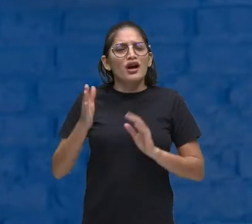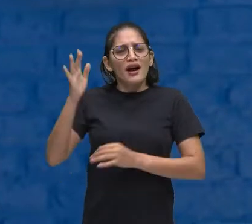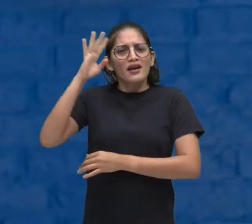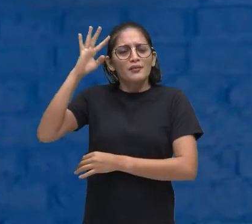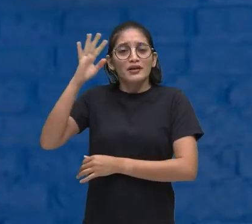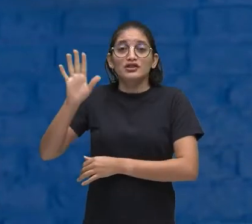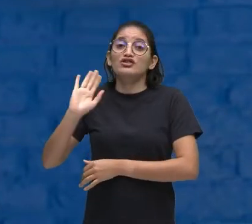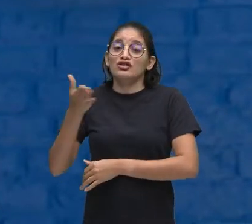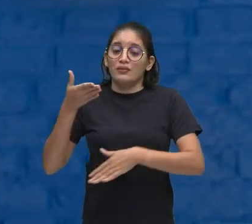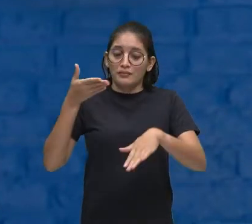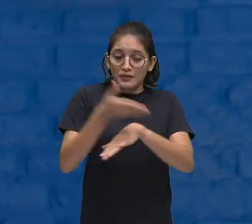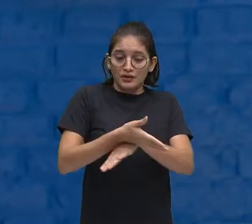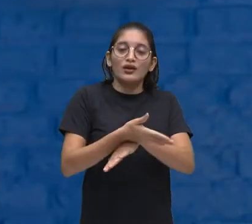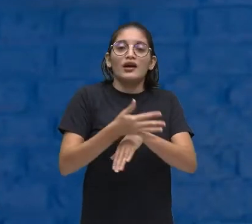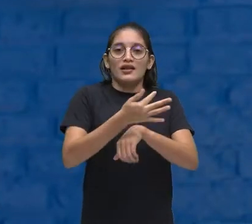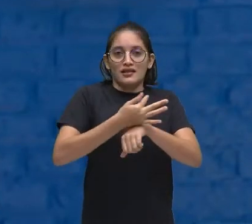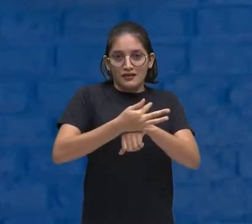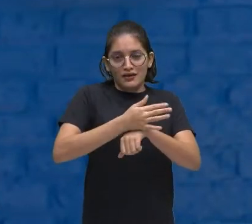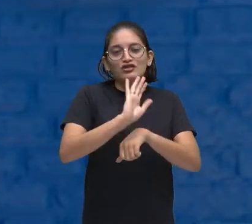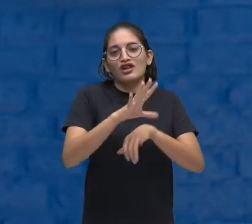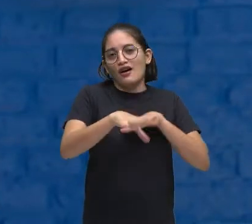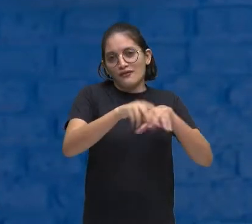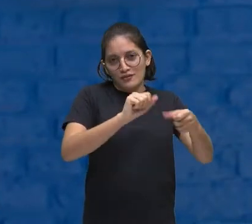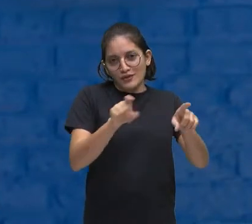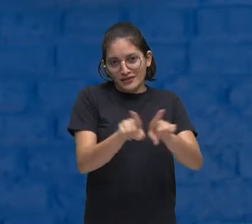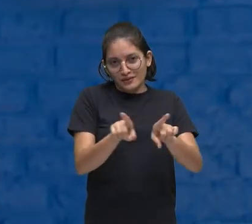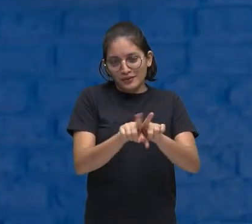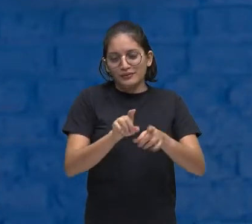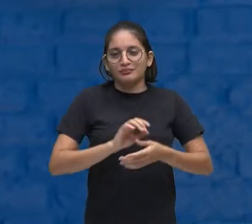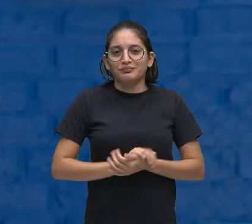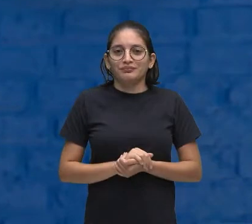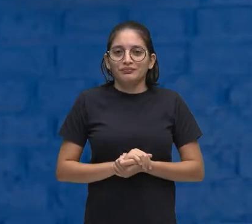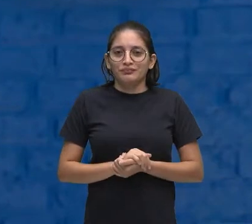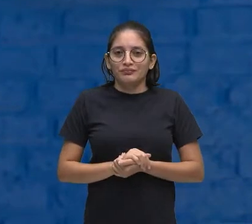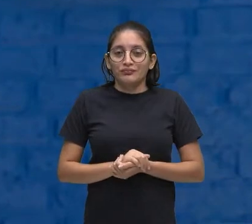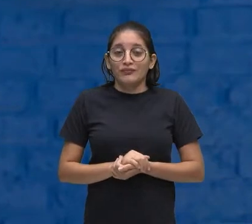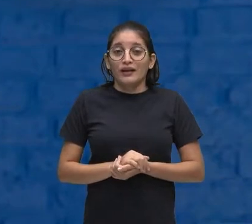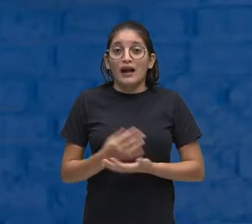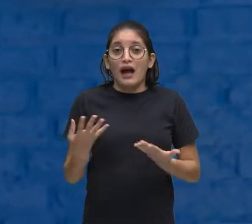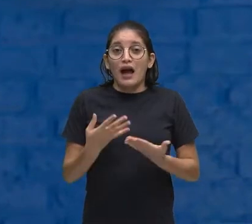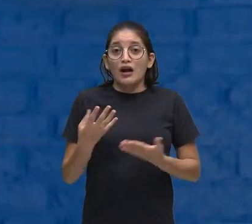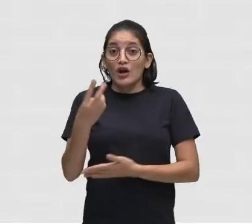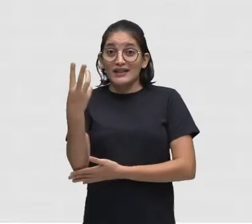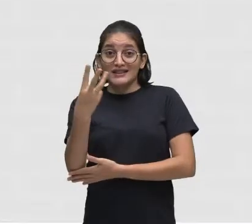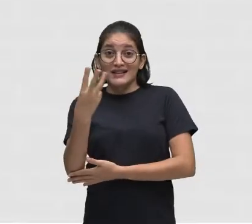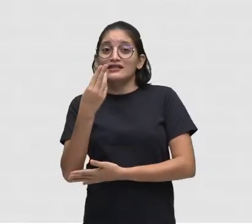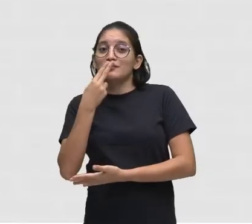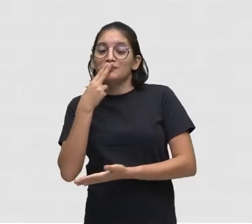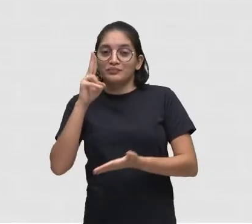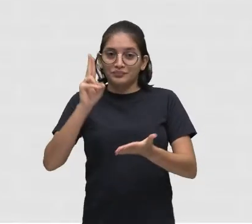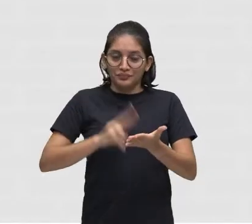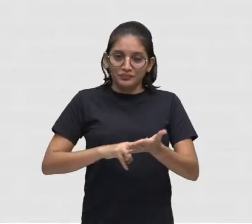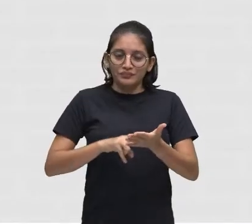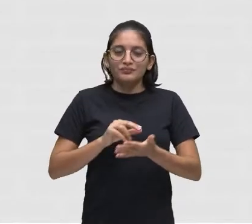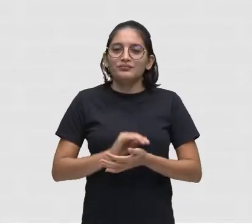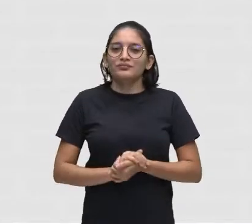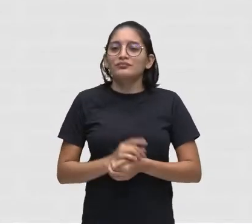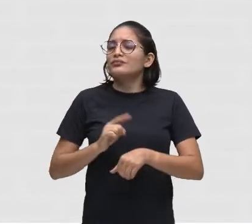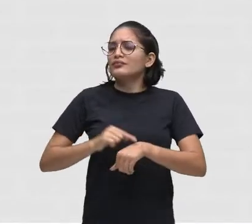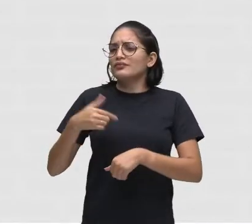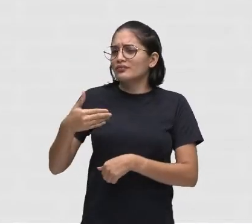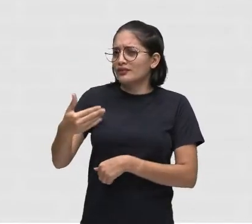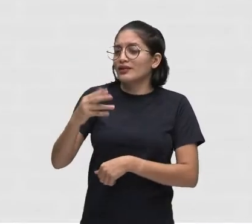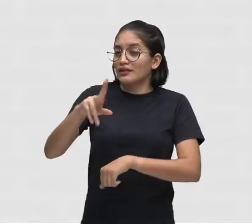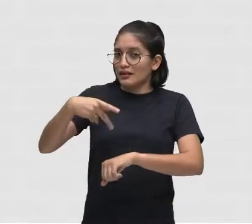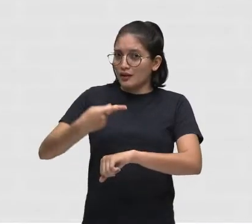na faculdade e já formou, beleza? Então vamos para a terceira cartinha? Olha só. Tempos depois, a